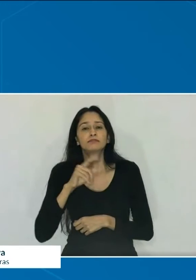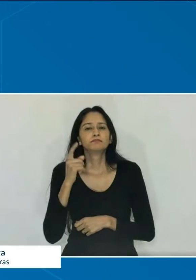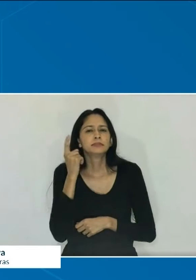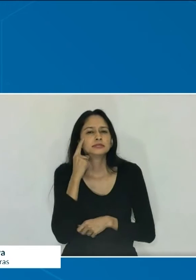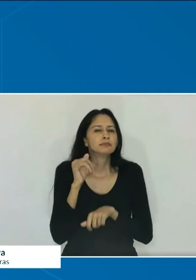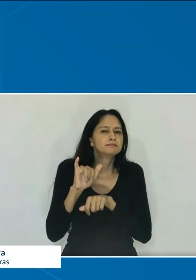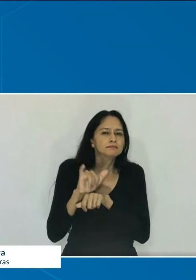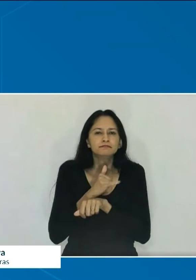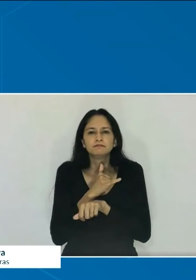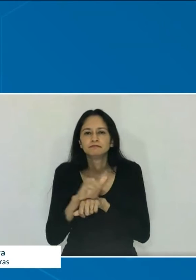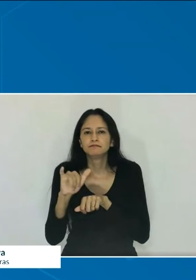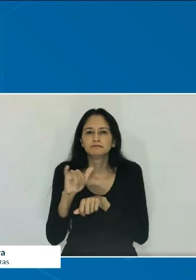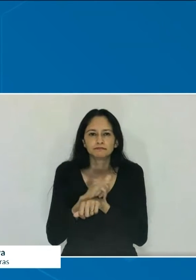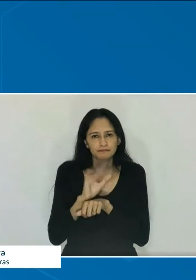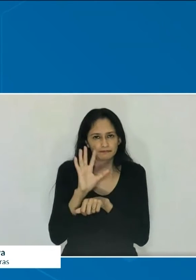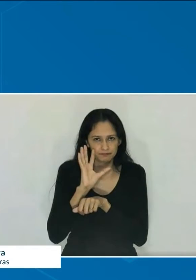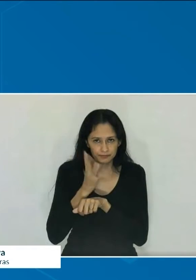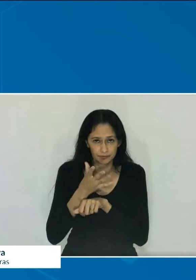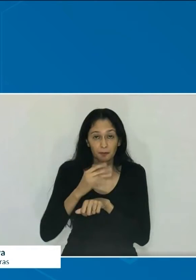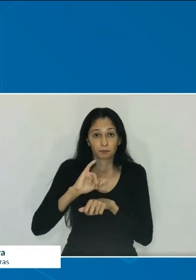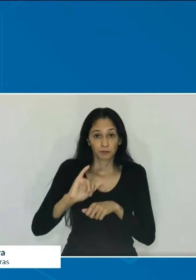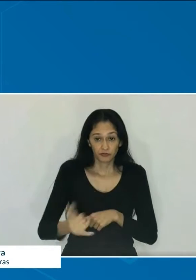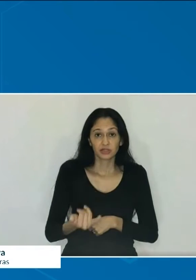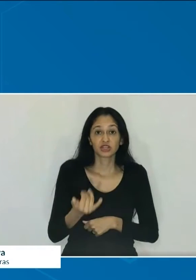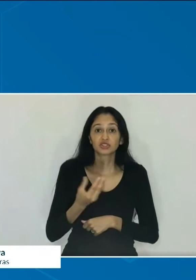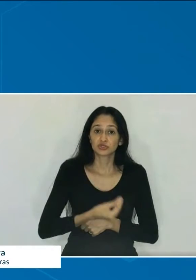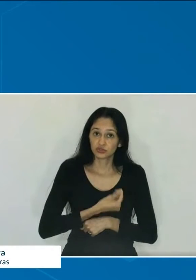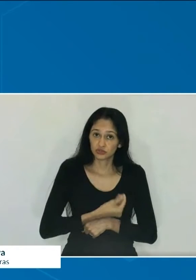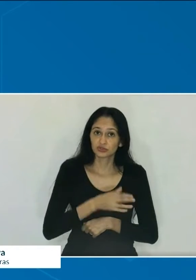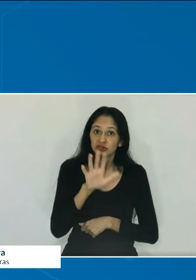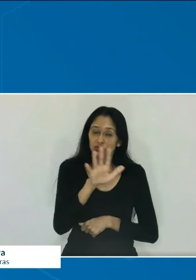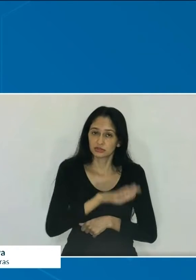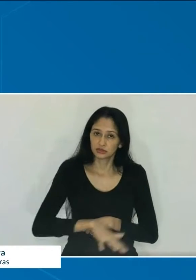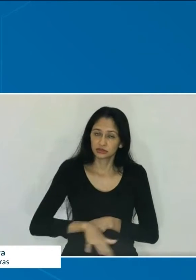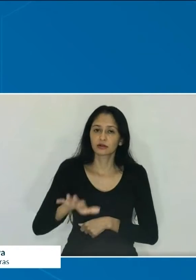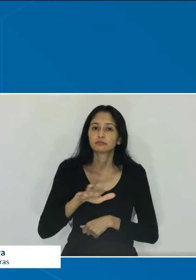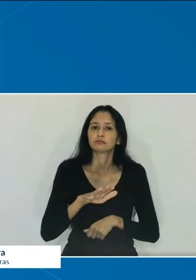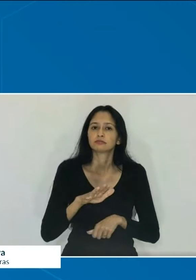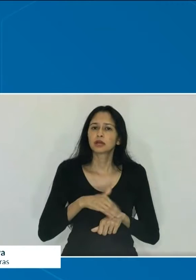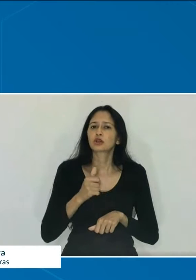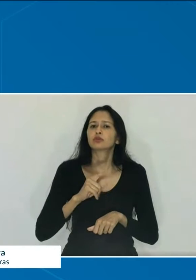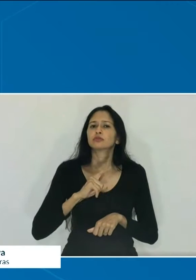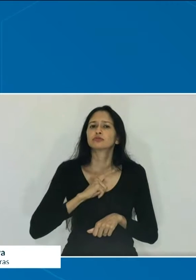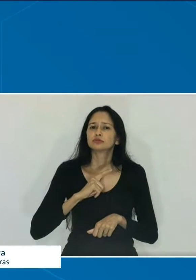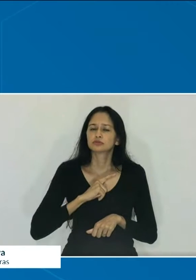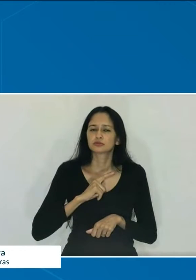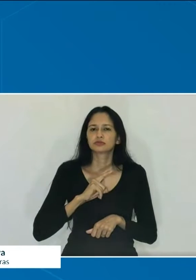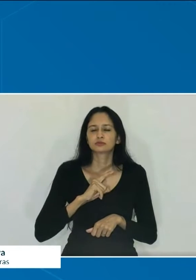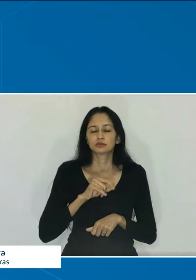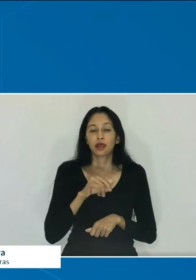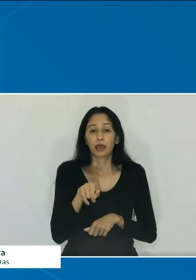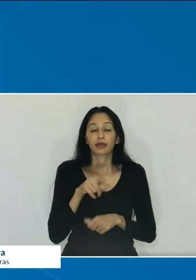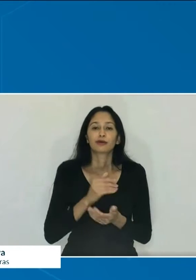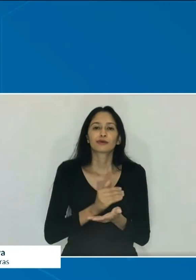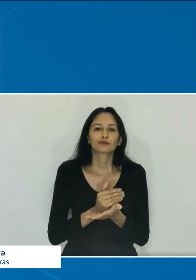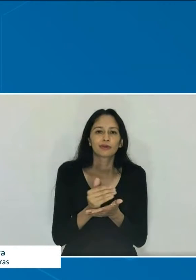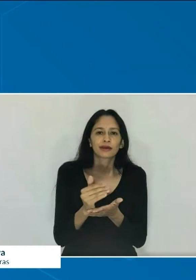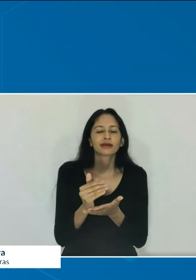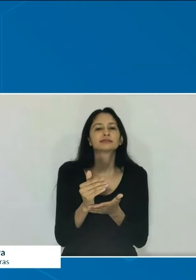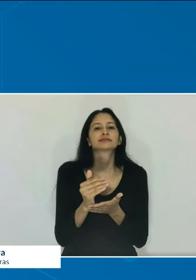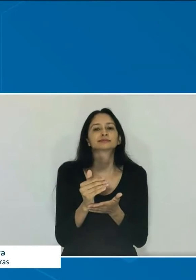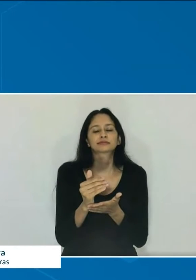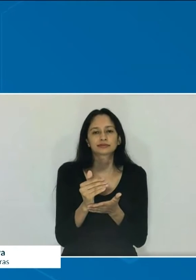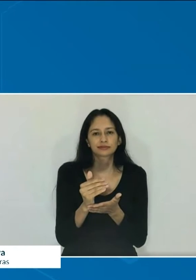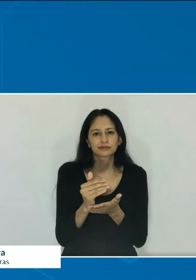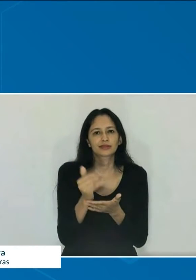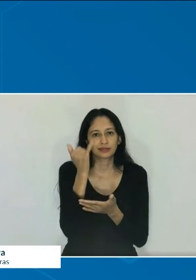e usar a nossa infraestrutura de forma mais inteligente. E daí surge o conceito que